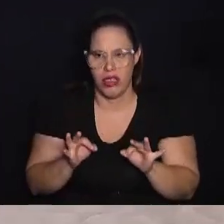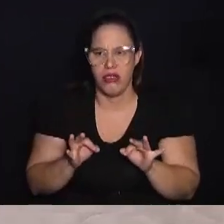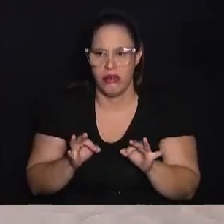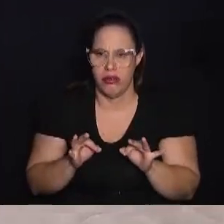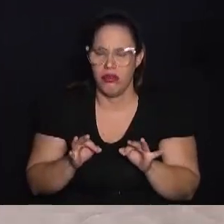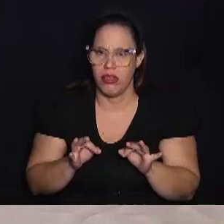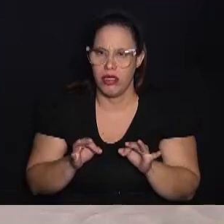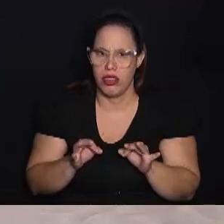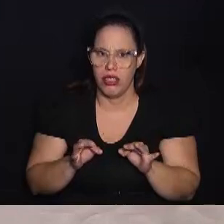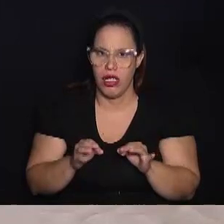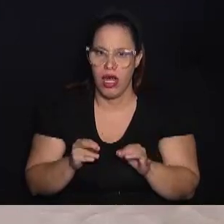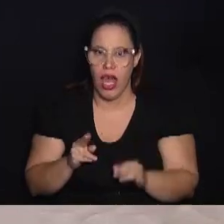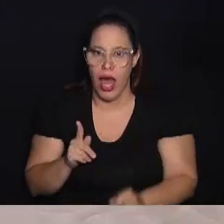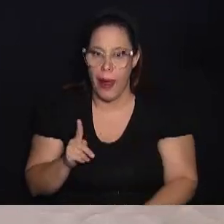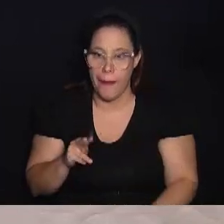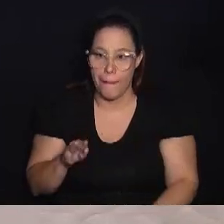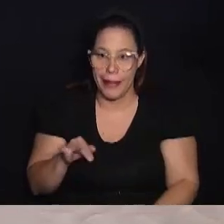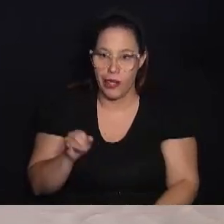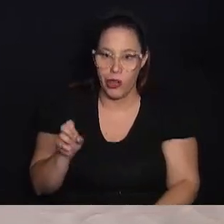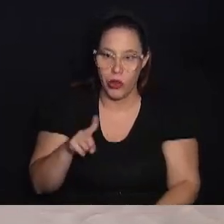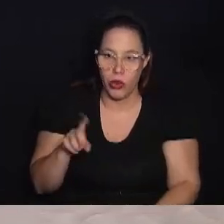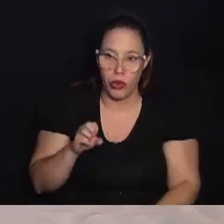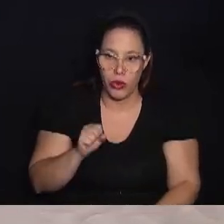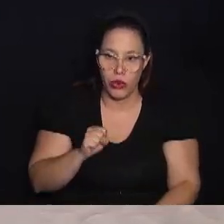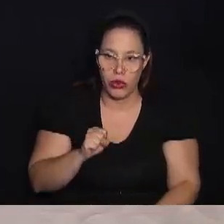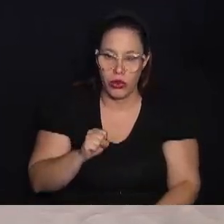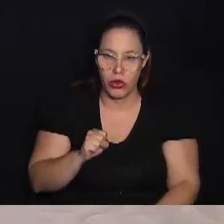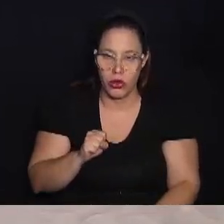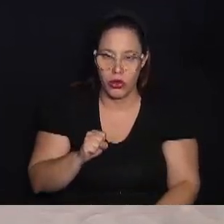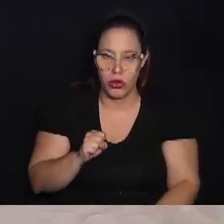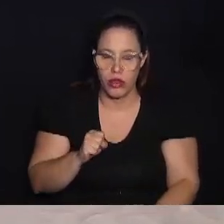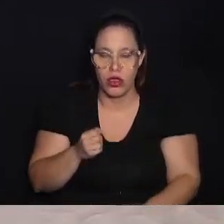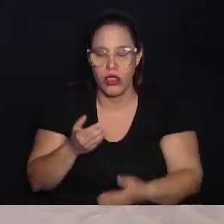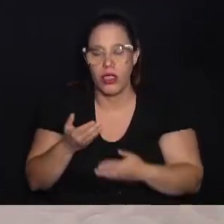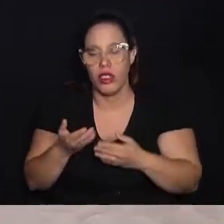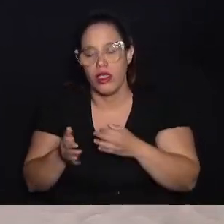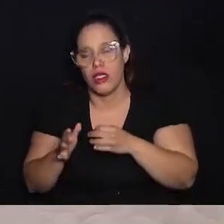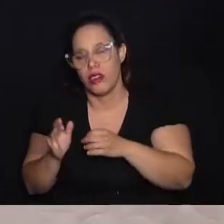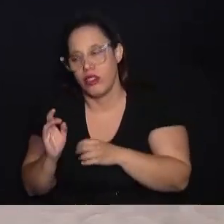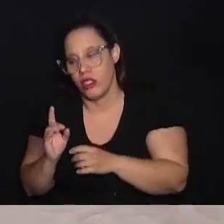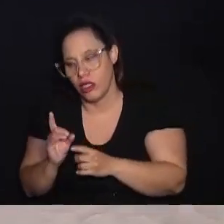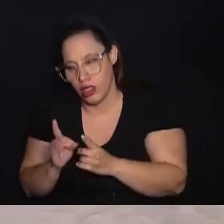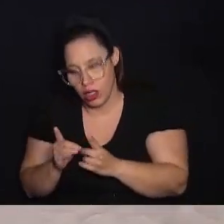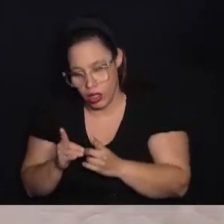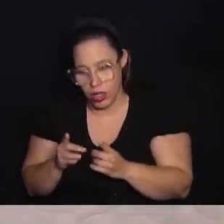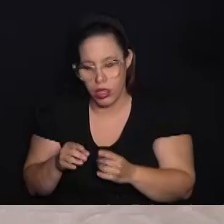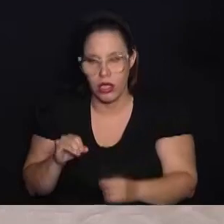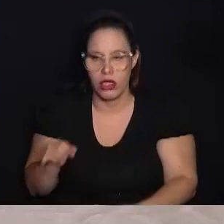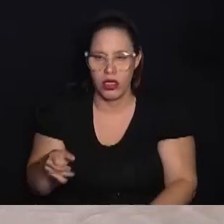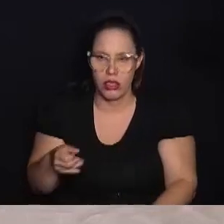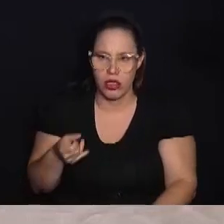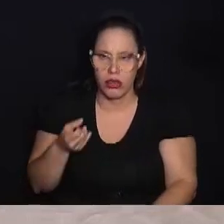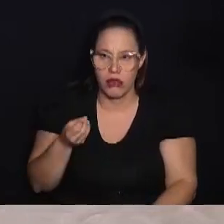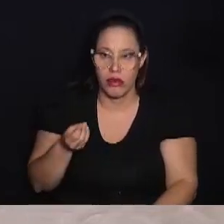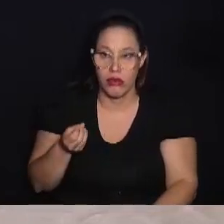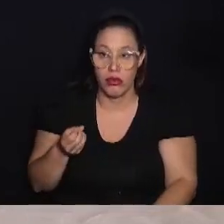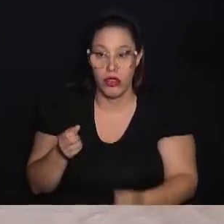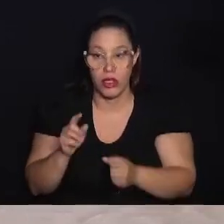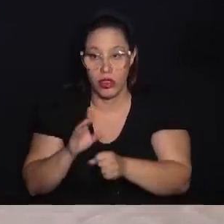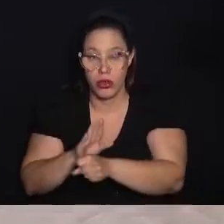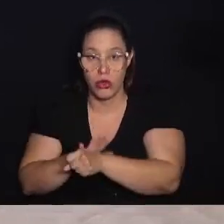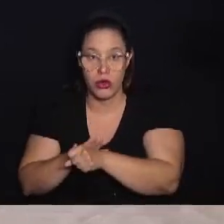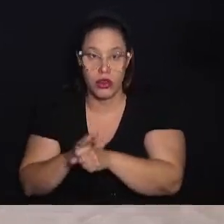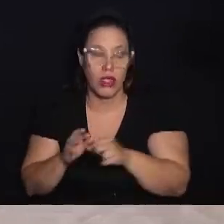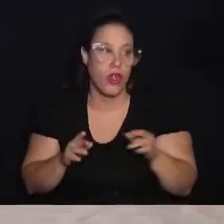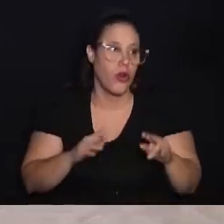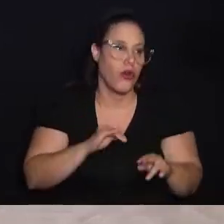seus hábitos de consumo estão efetivamente te atendendo naquilo que você está propondo a ter como hábito de consumo. Fabrício,